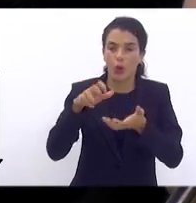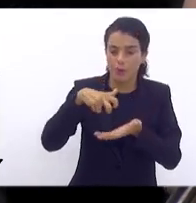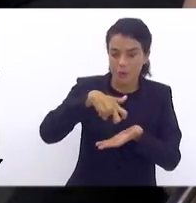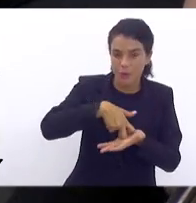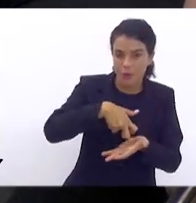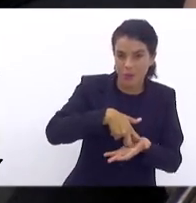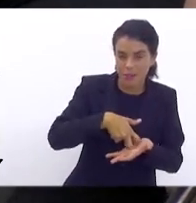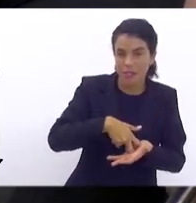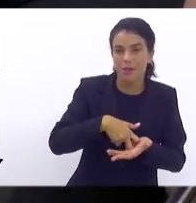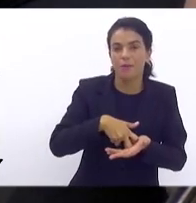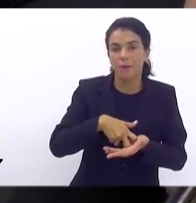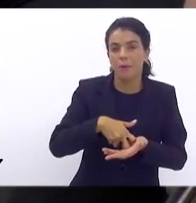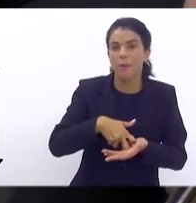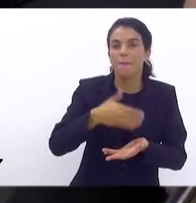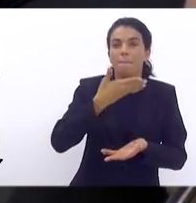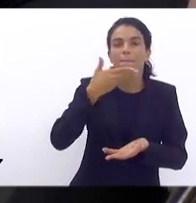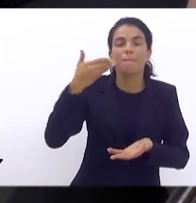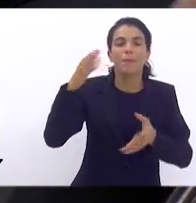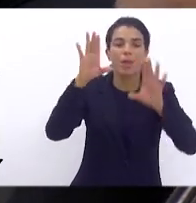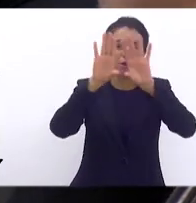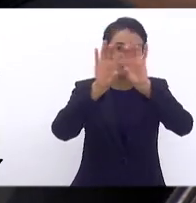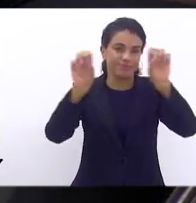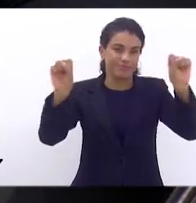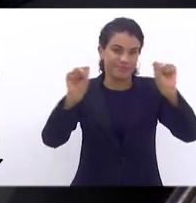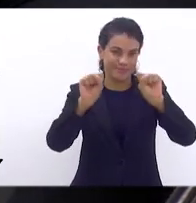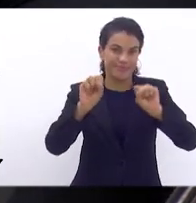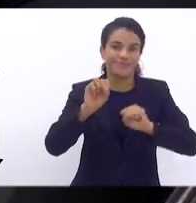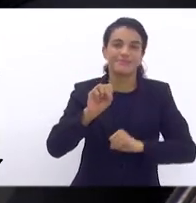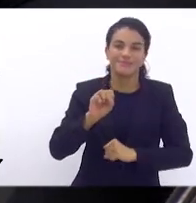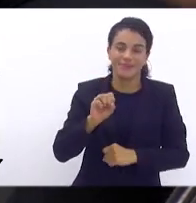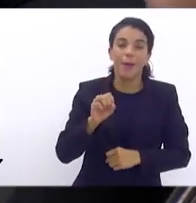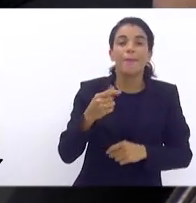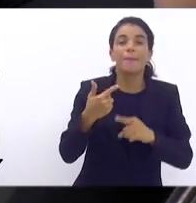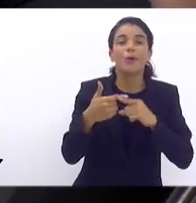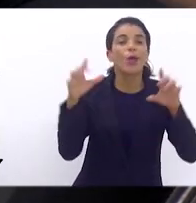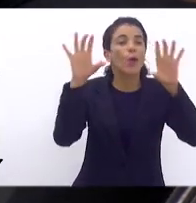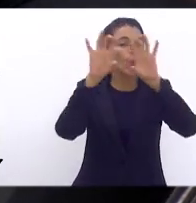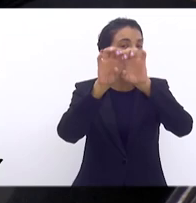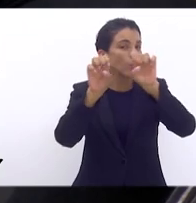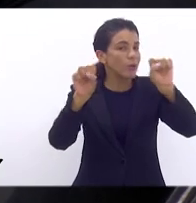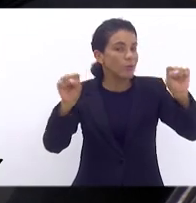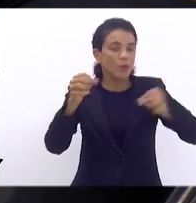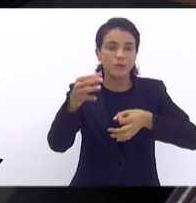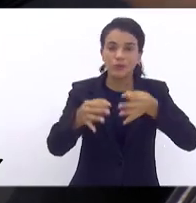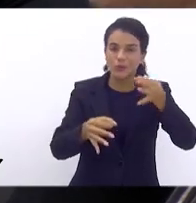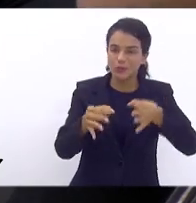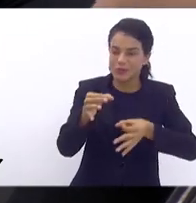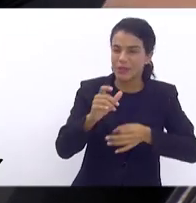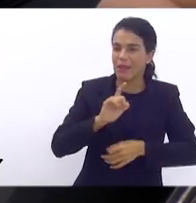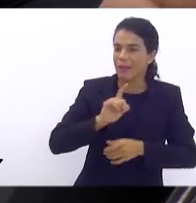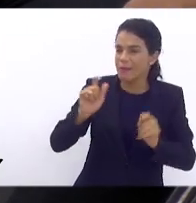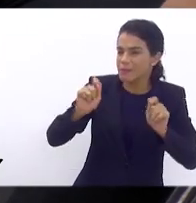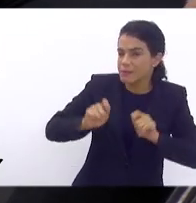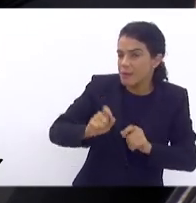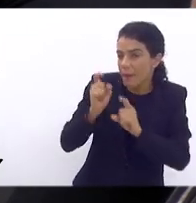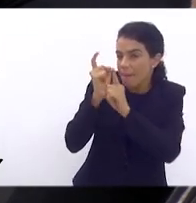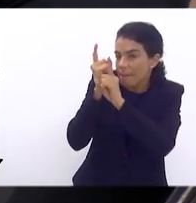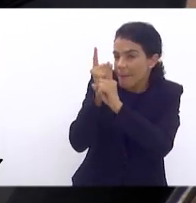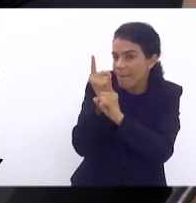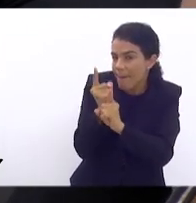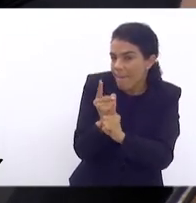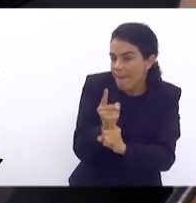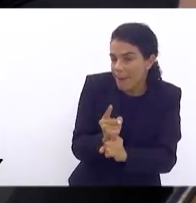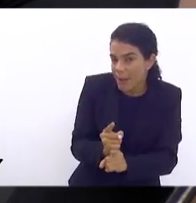melhor diria o tribunal de justiça e talvez o Tribunal de Justiça tem a possibilidade de identificar